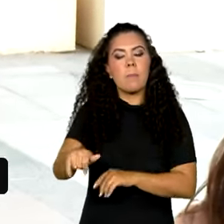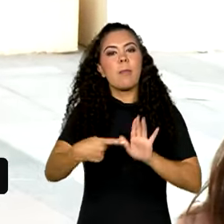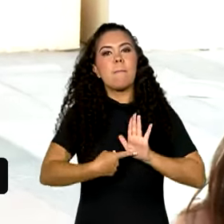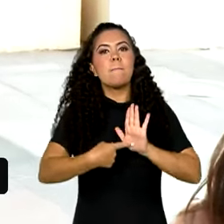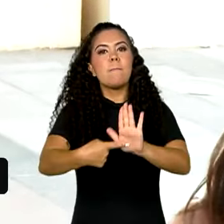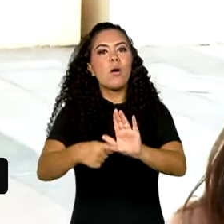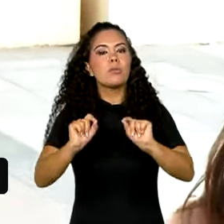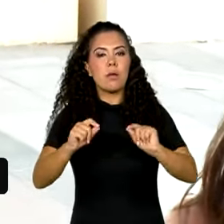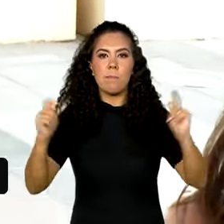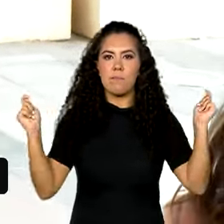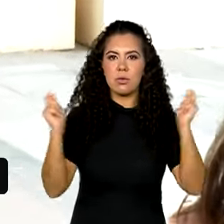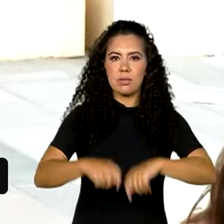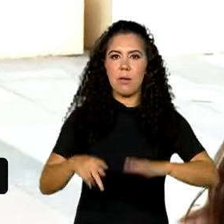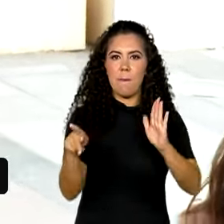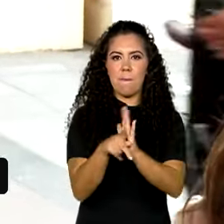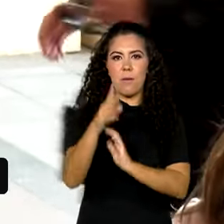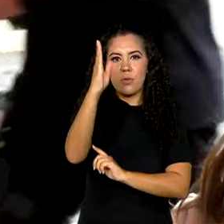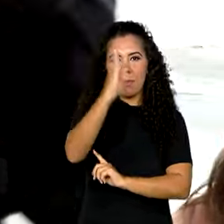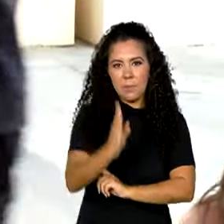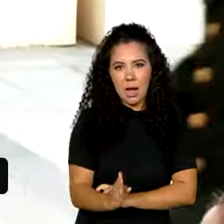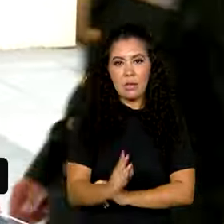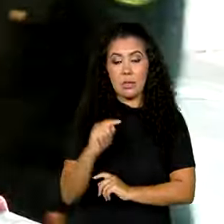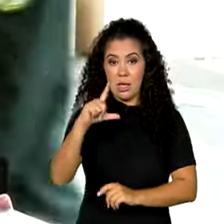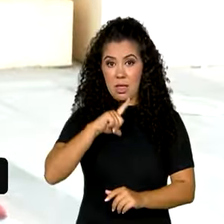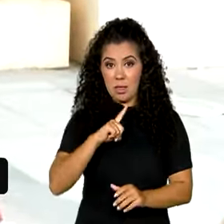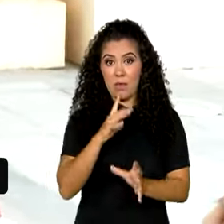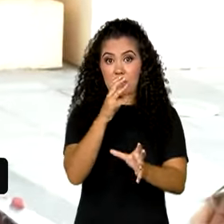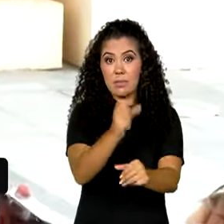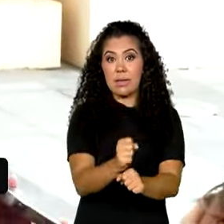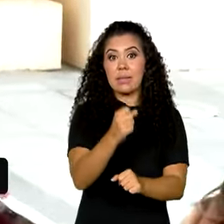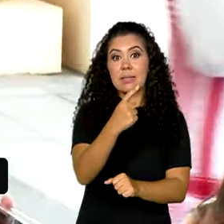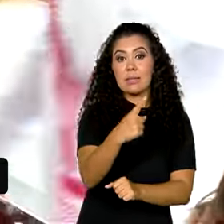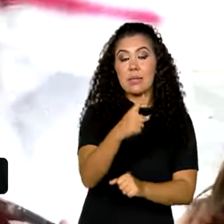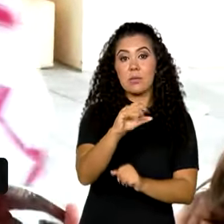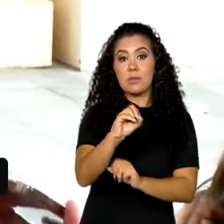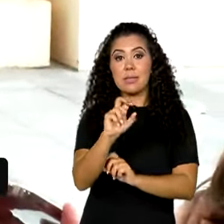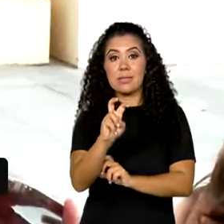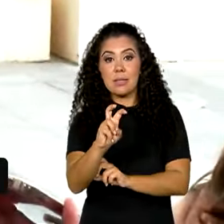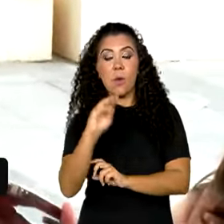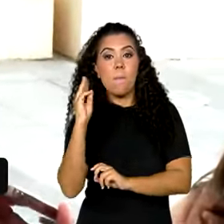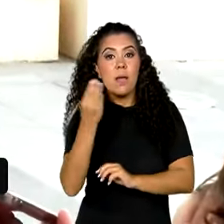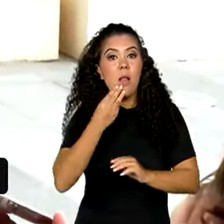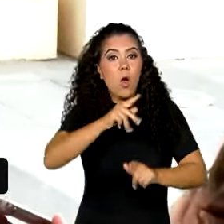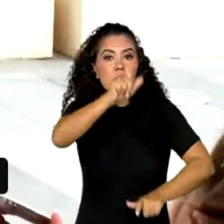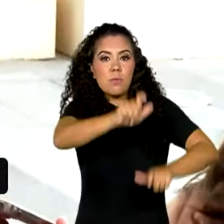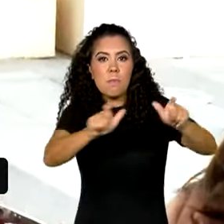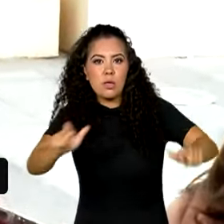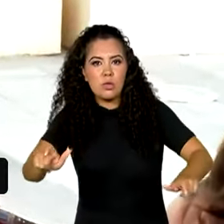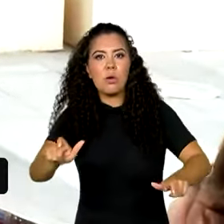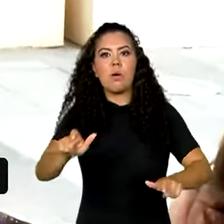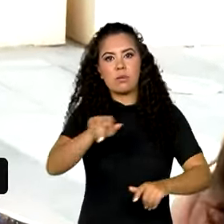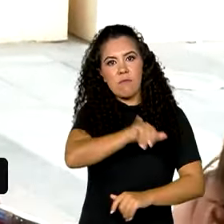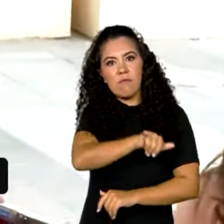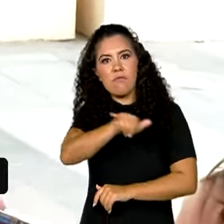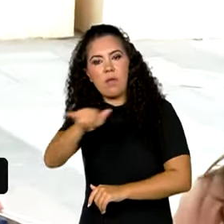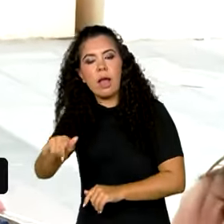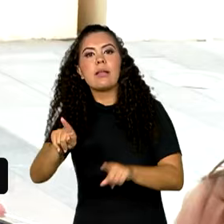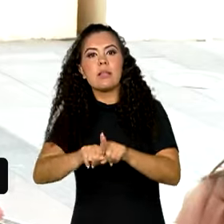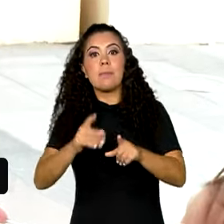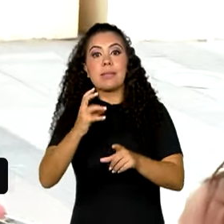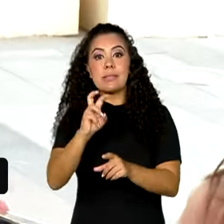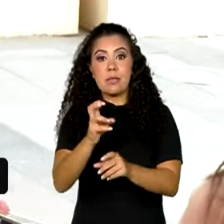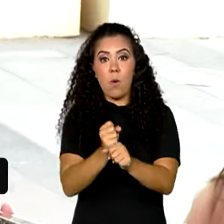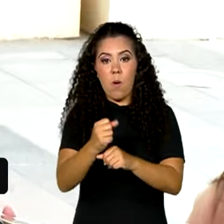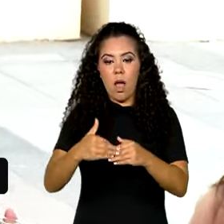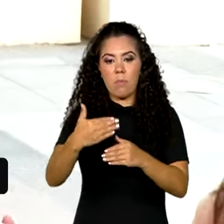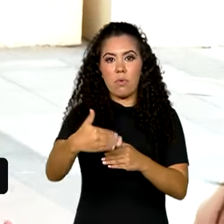Brasil, que é esse ano vamos chegar a 105 milhões de passageiros e podemos, nesses próximos 5 anos, chegarmos